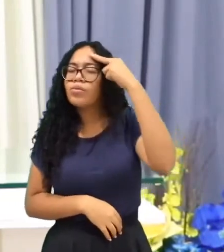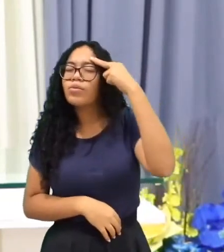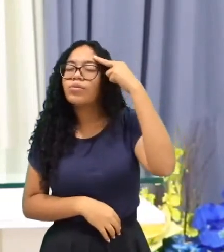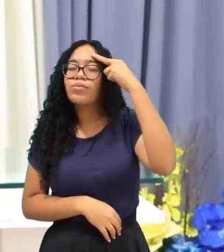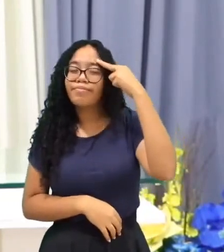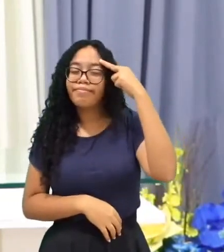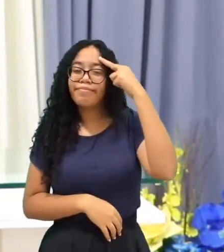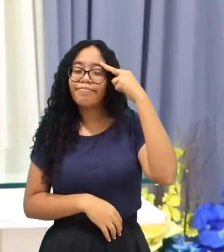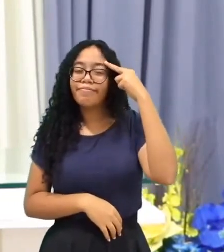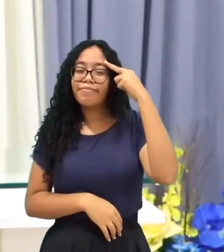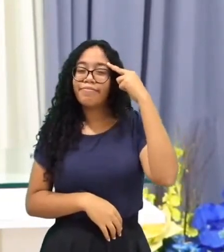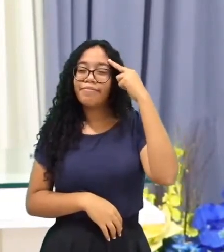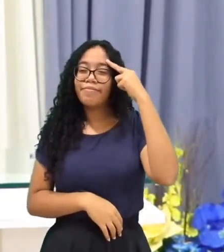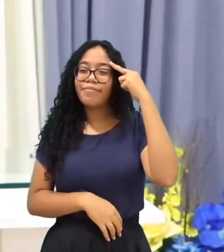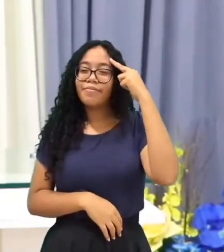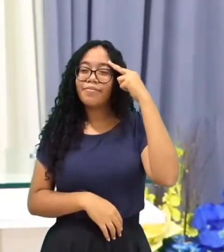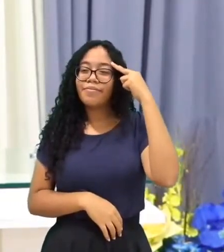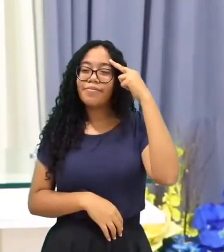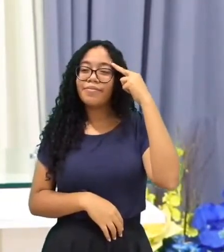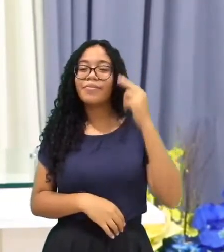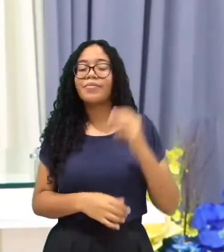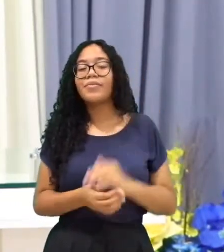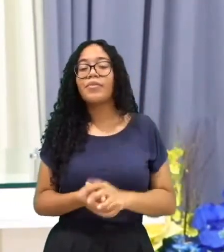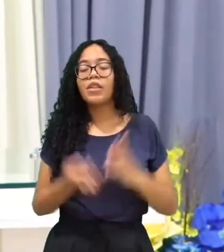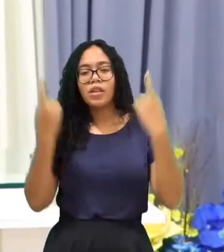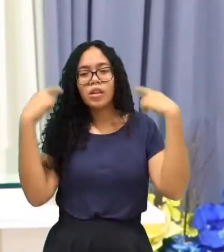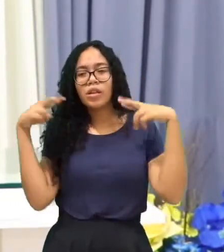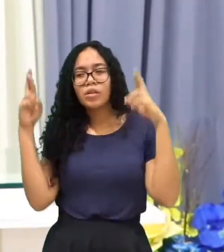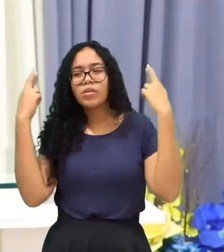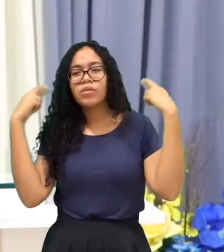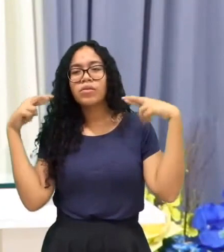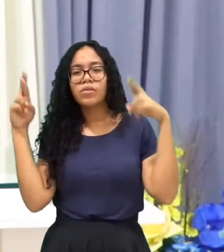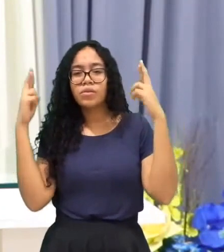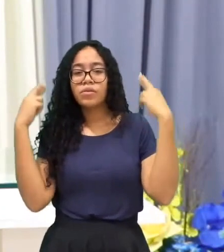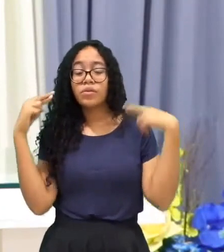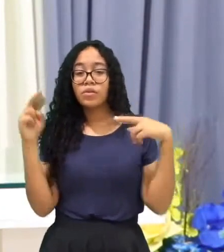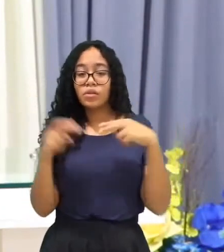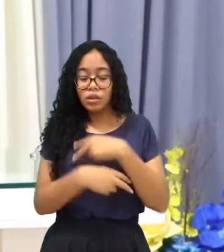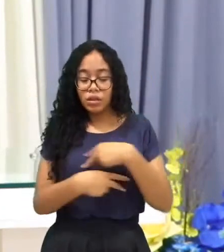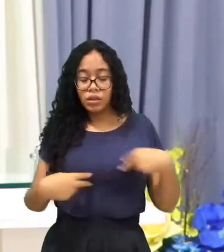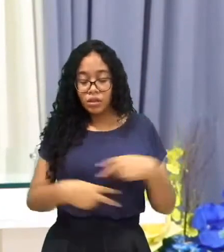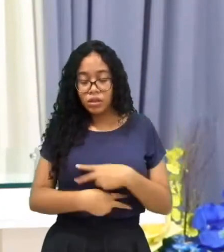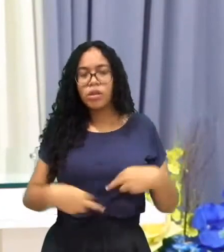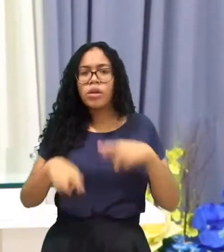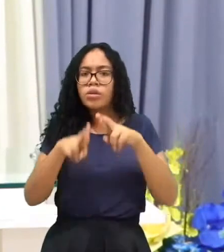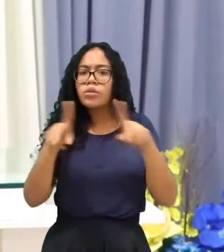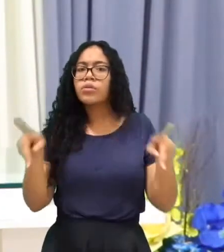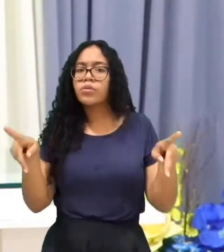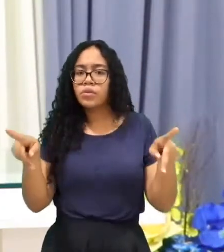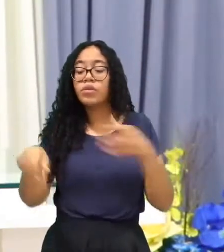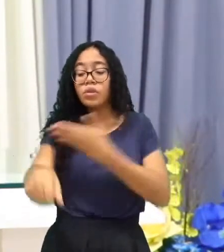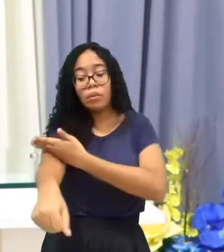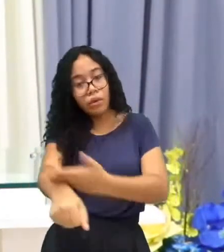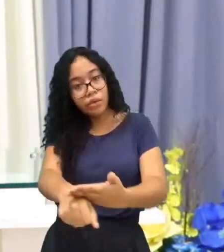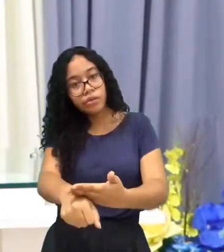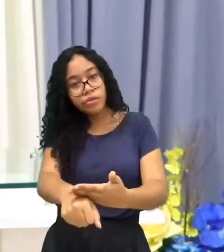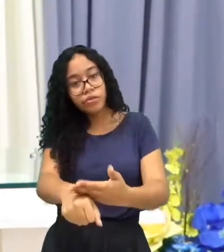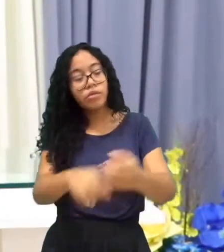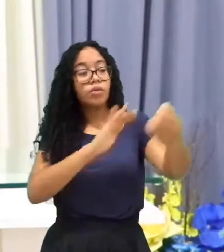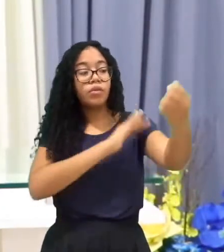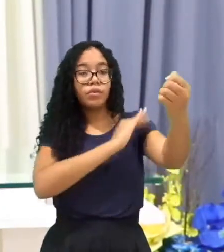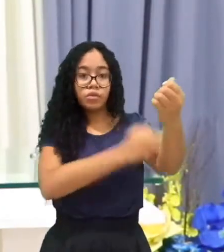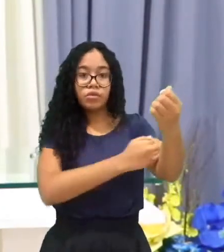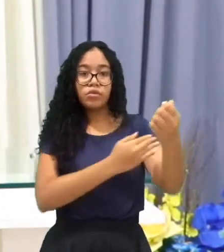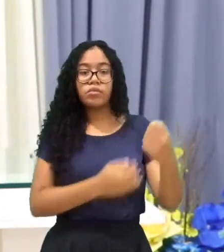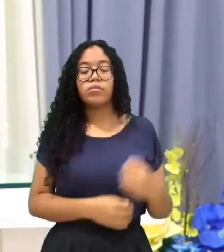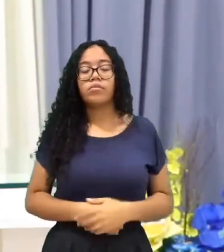os bodes que cobriam as ovelhas eram listradas, salpicadas e malhadas. Ele está contando o sonho